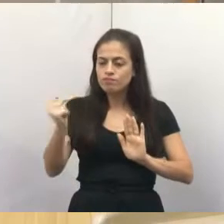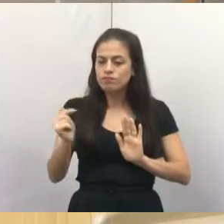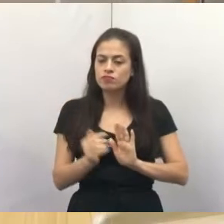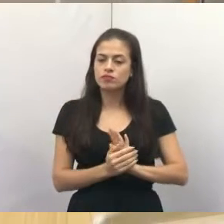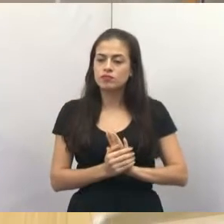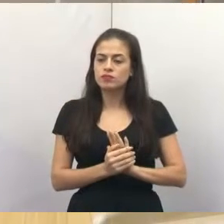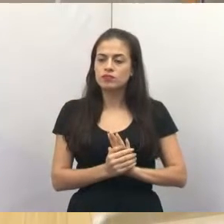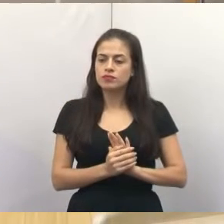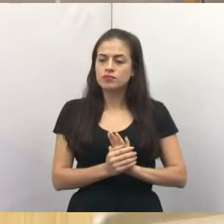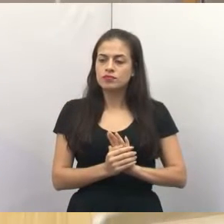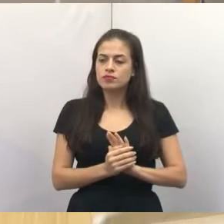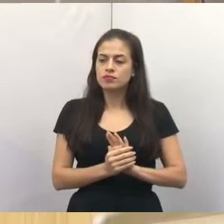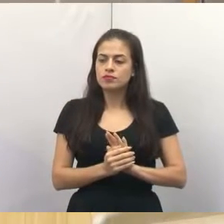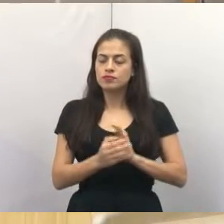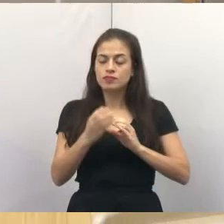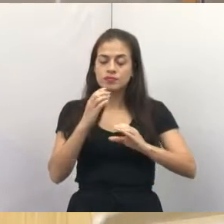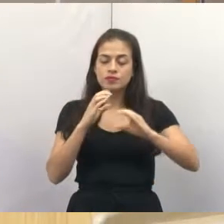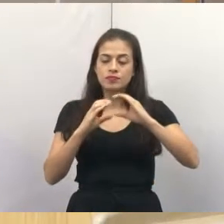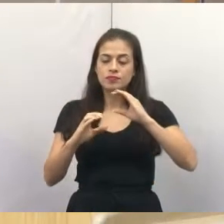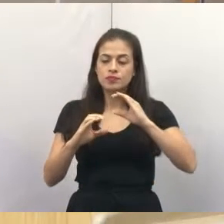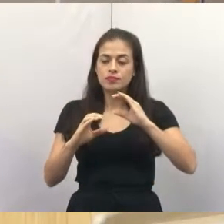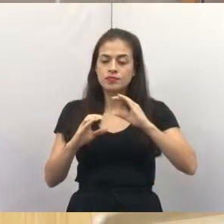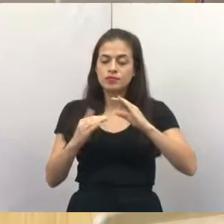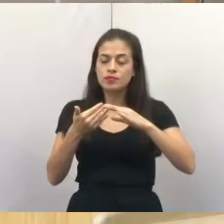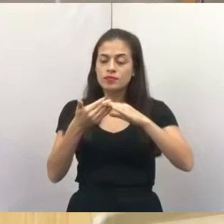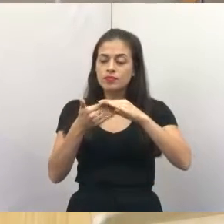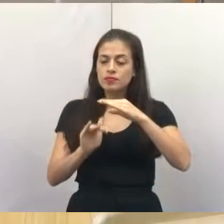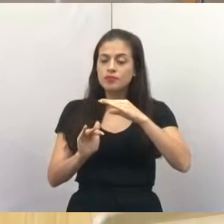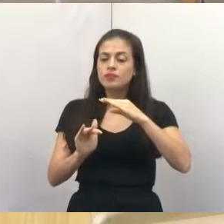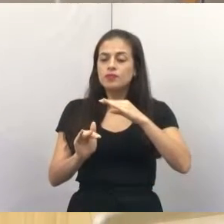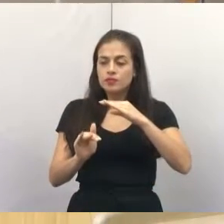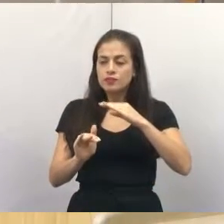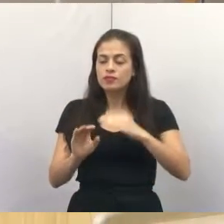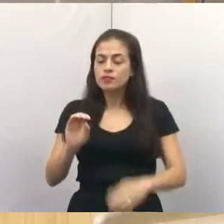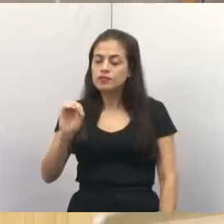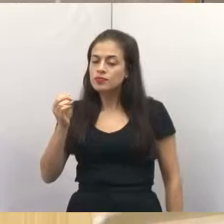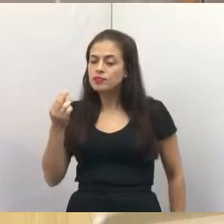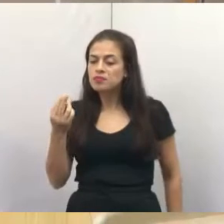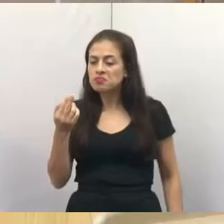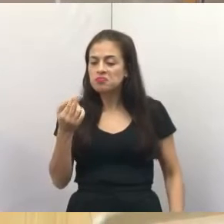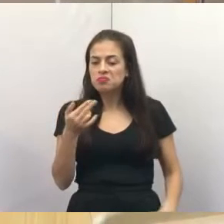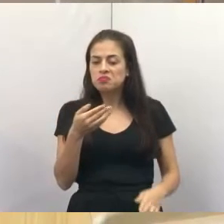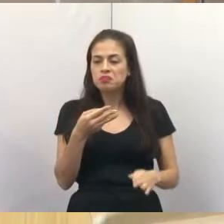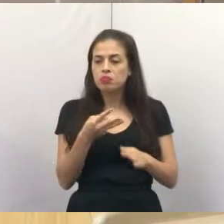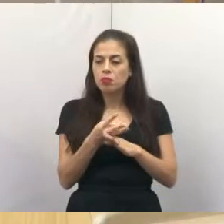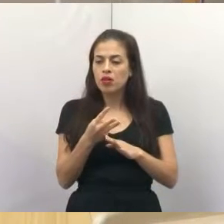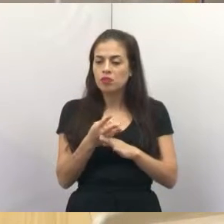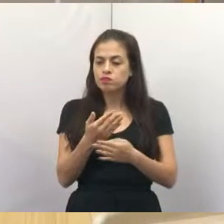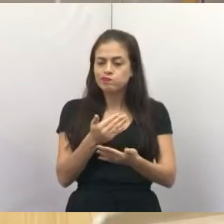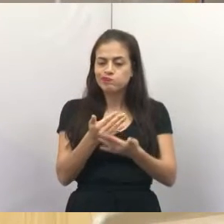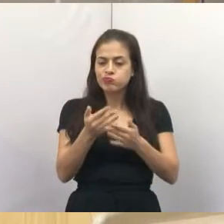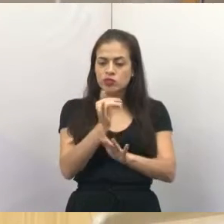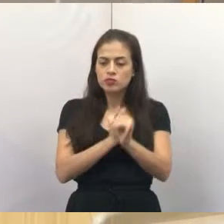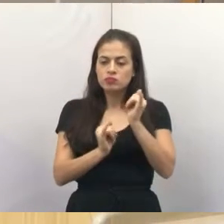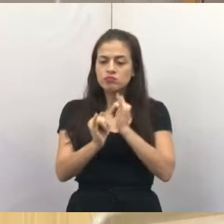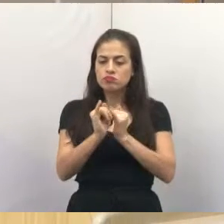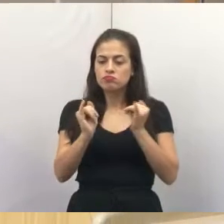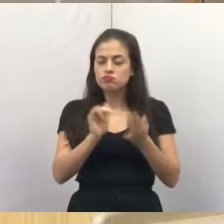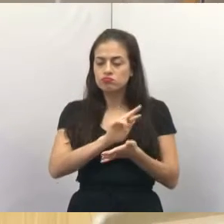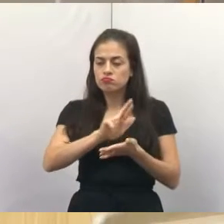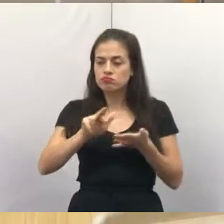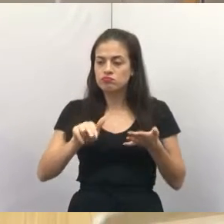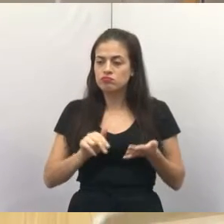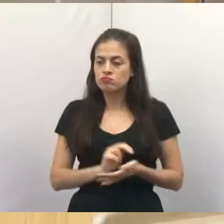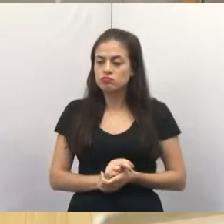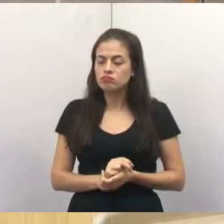concedido mediante comunicação por e-mail ou sistema digital o prazo de 15 dias para que o